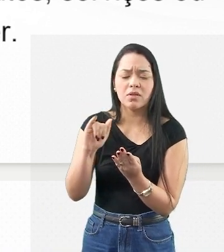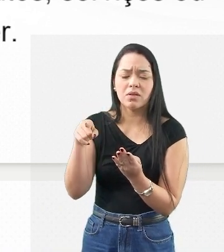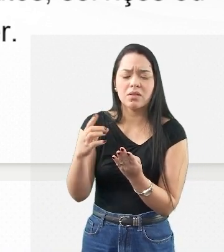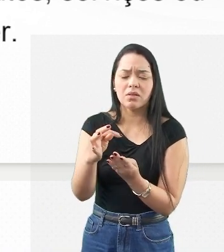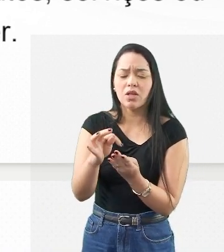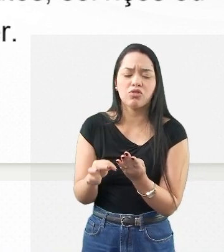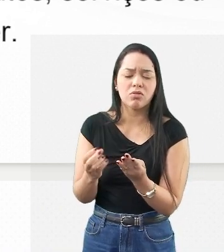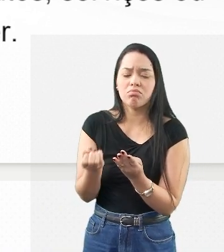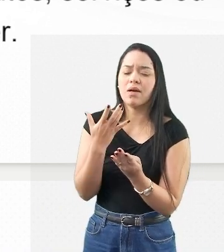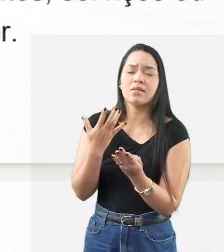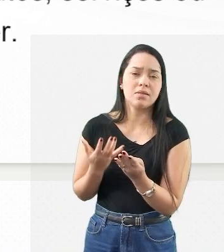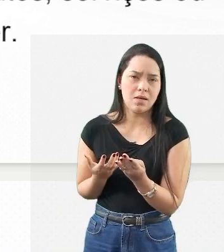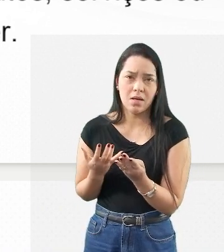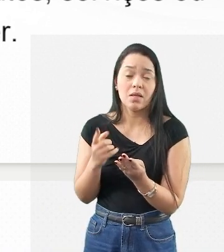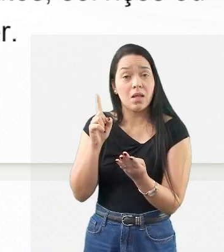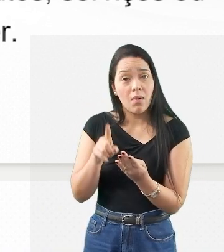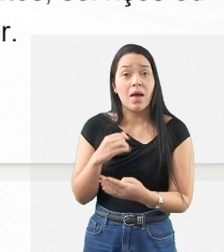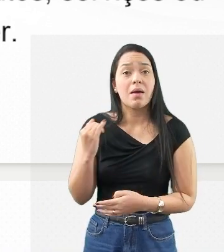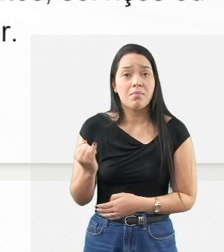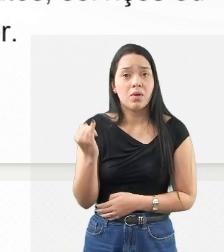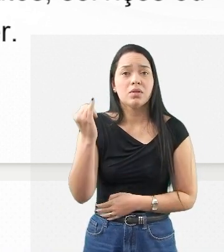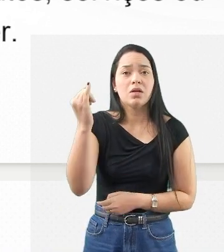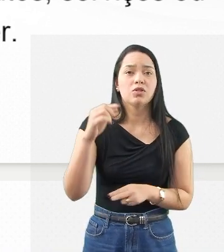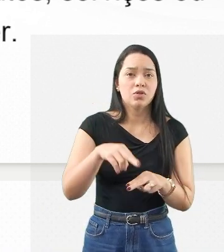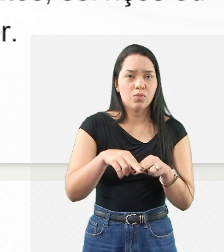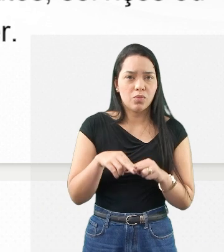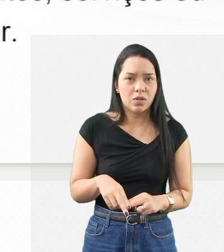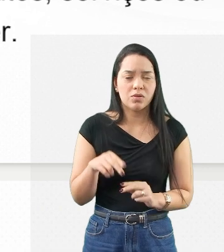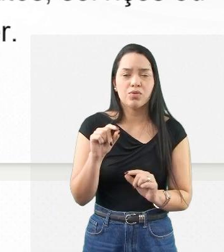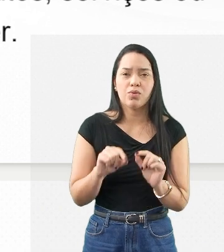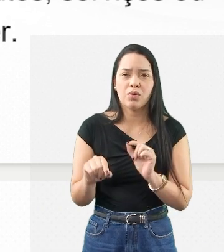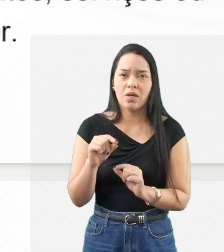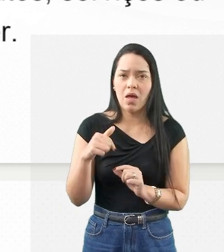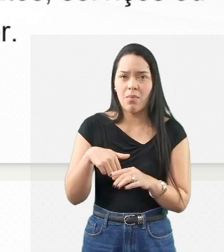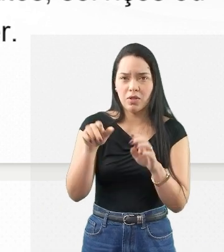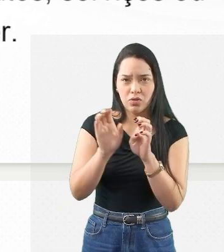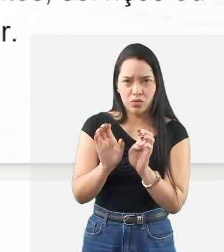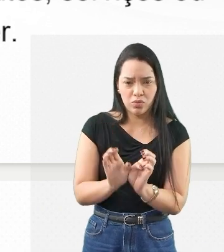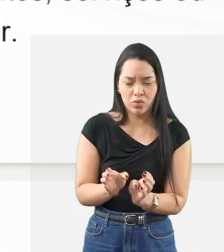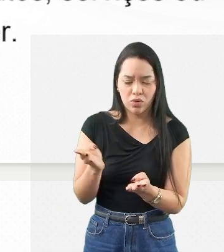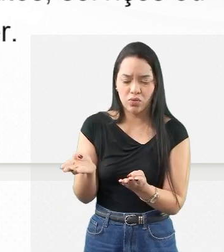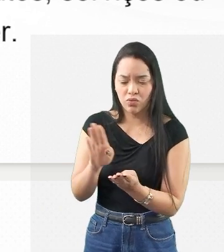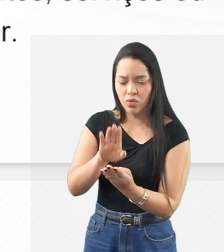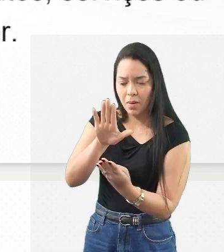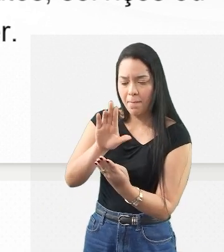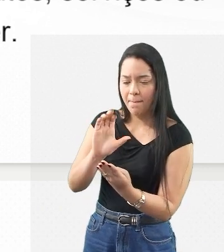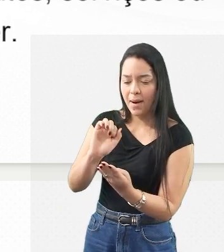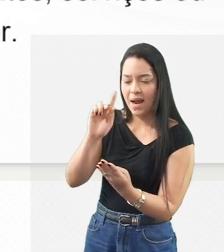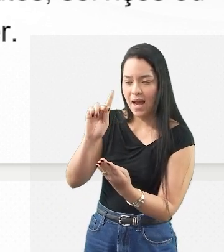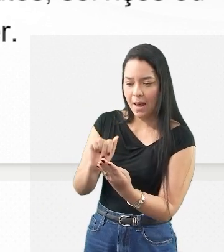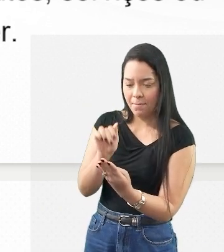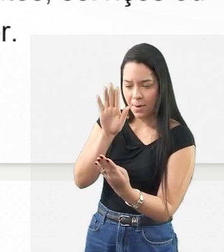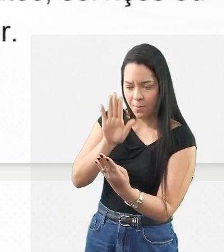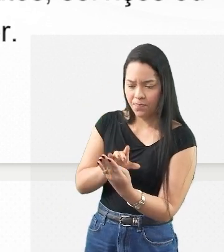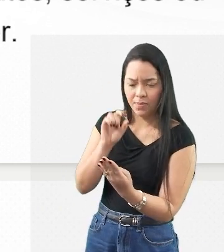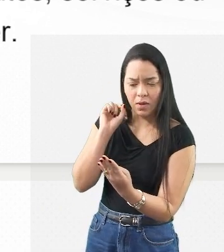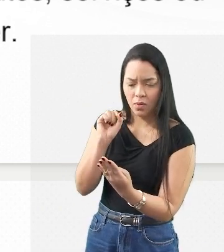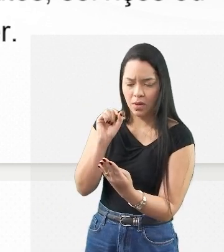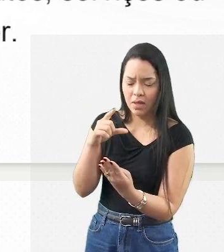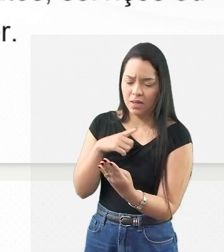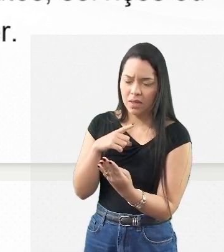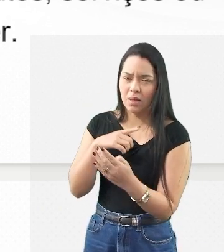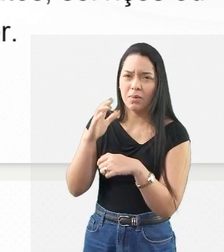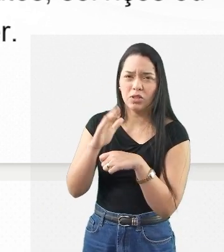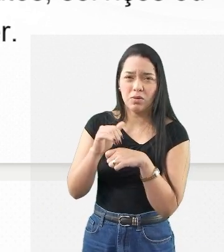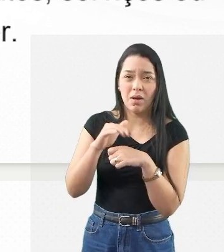repassar? Então, isso é bem legal. Então, a gente coloca aqui como a estrutura de um folder, a questão da capa, né? É uma espécie de